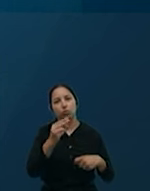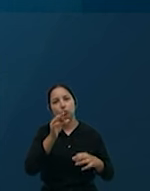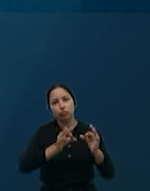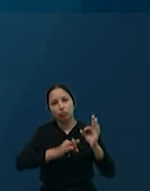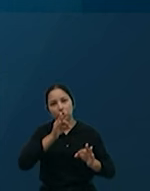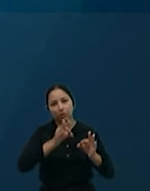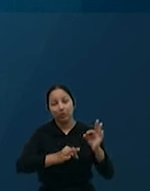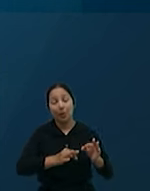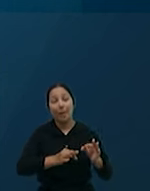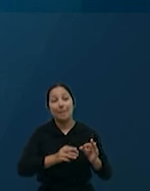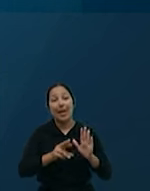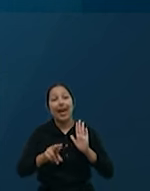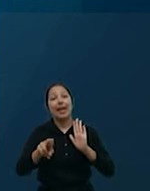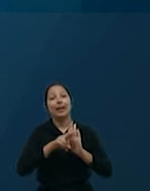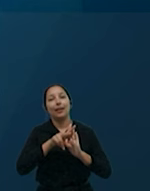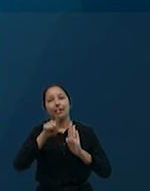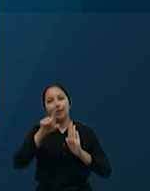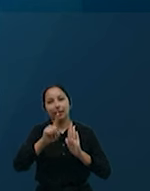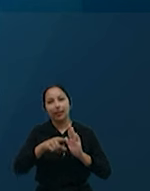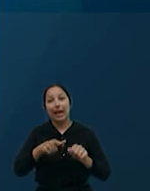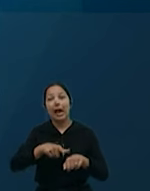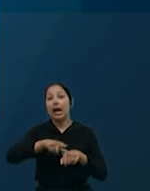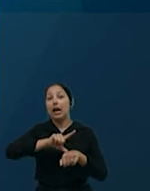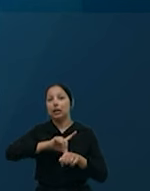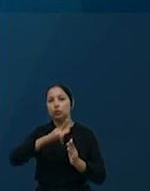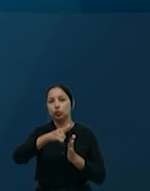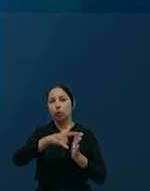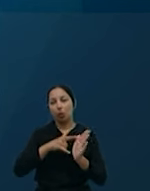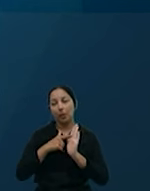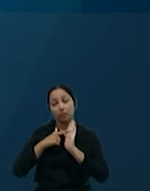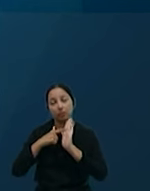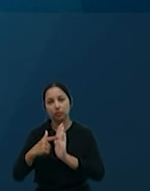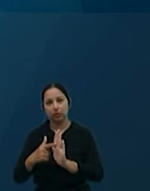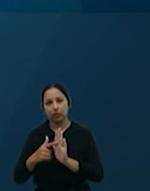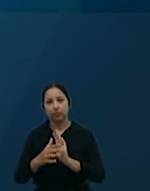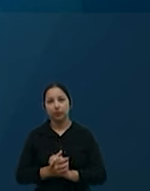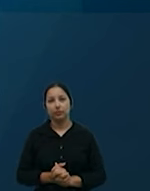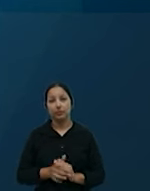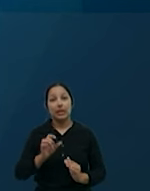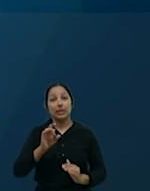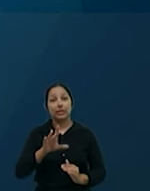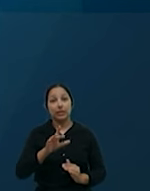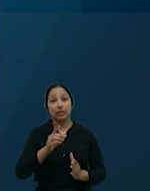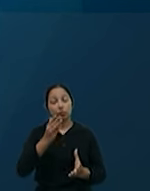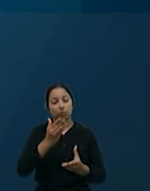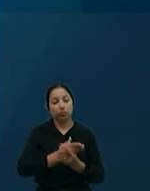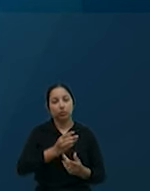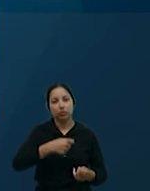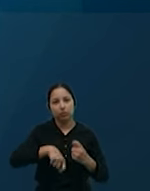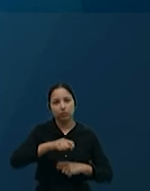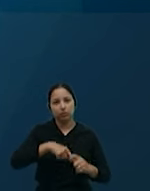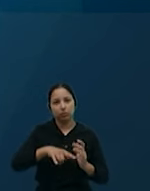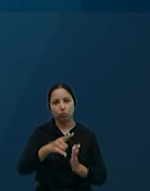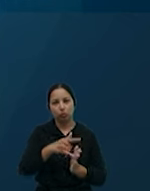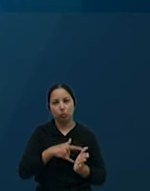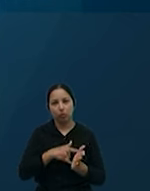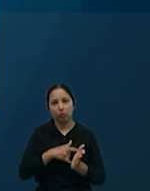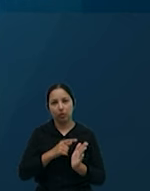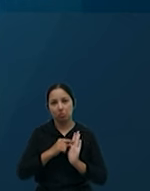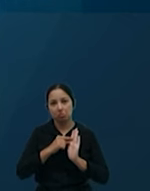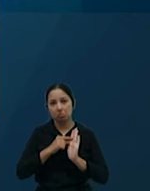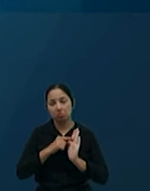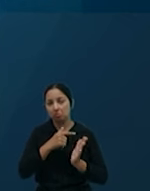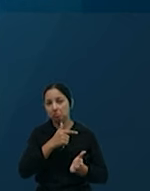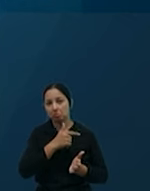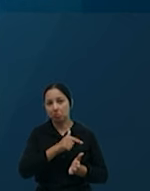requerimento administrativo se o documento ausente no processo administrativo referir-se a uma matéria de fato que não tenha sido levado ao